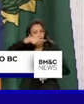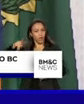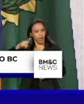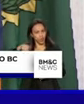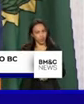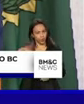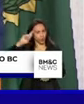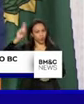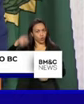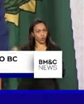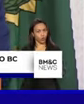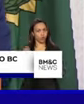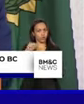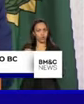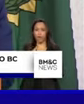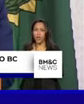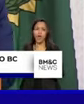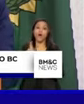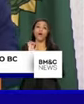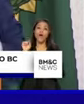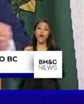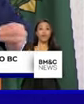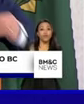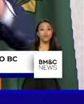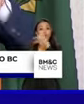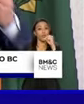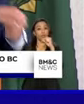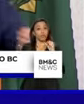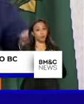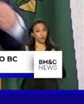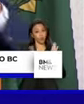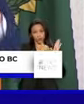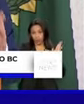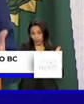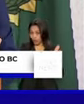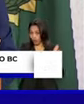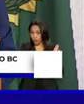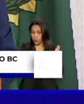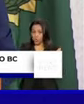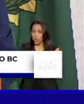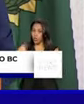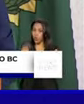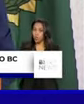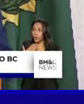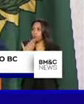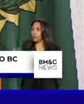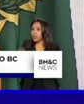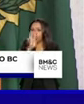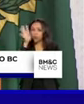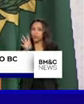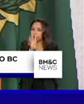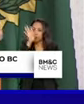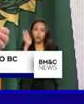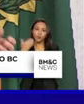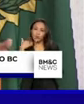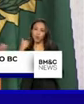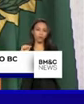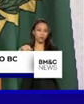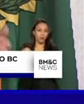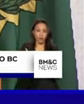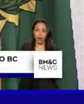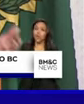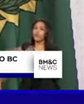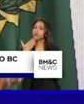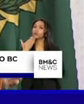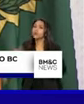foi indicado pelo Senado. E ninguém está pedindo nenhum absurdo. Nós estamos pedindo os